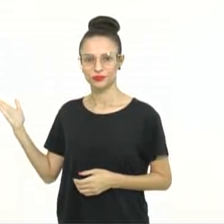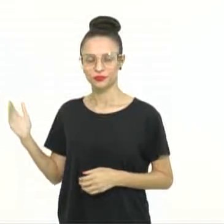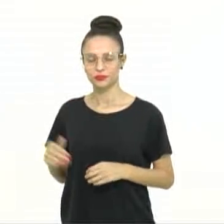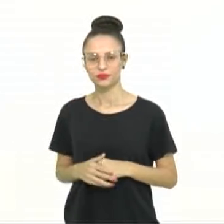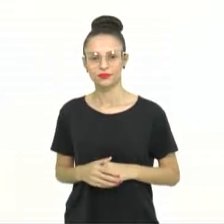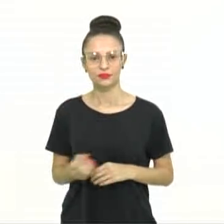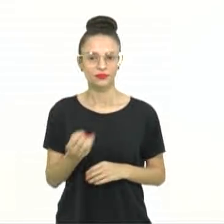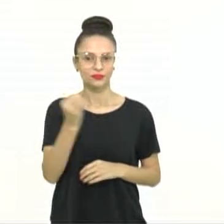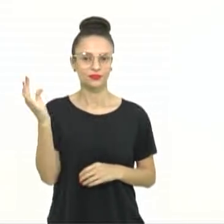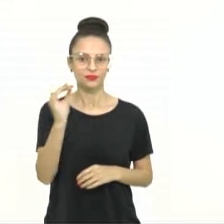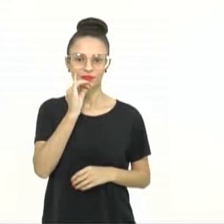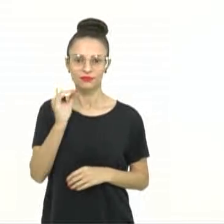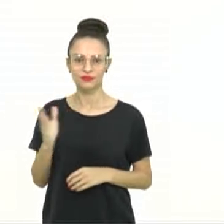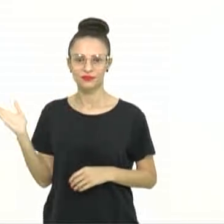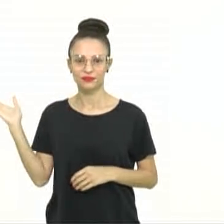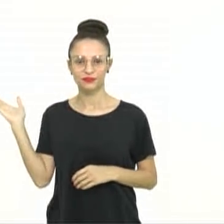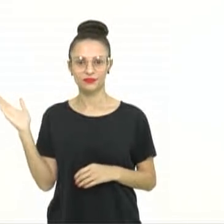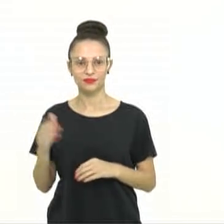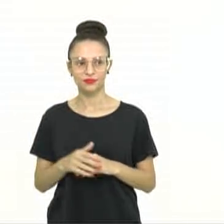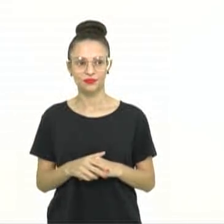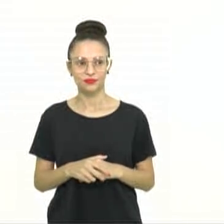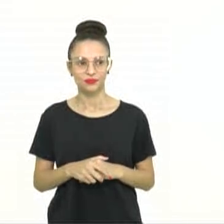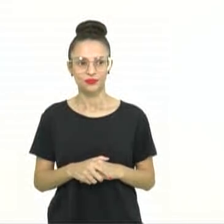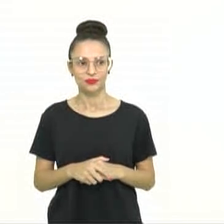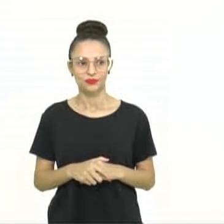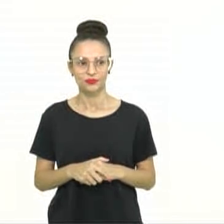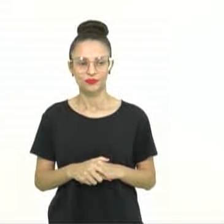temos alguns exemplos aqui, né? O